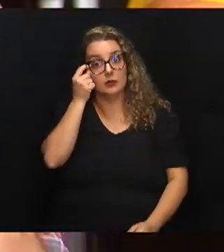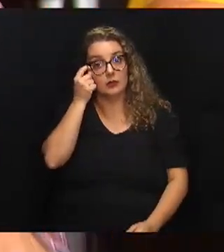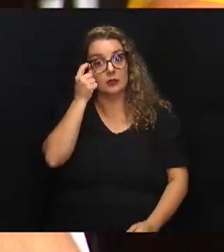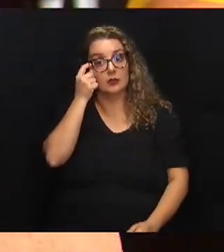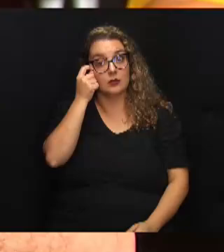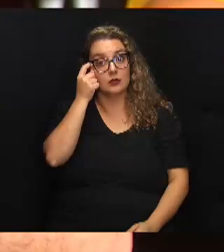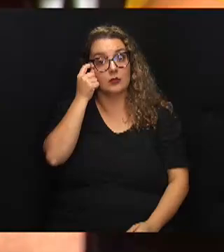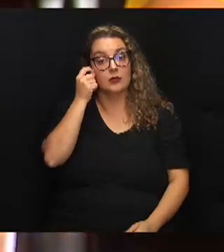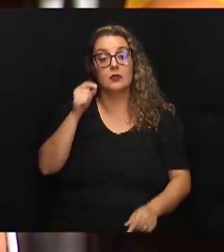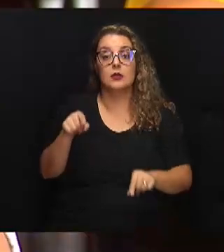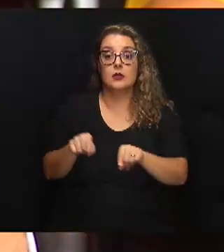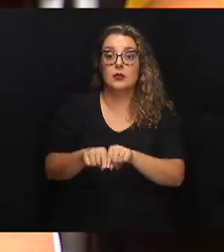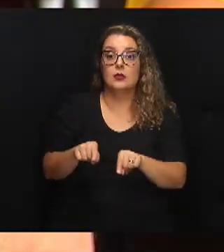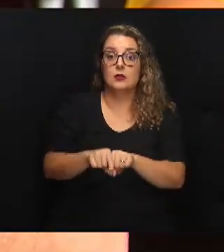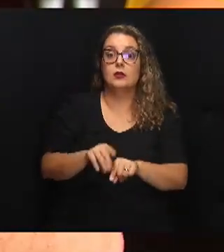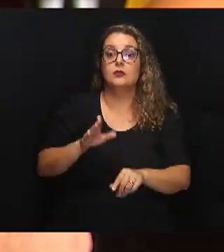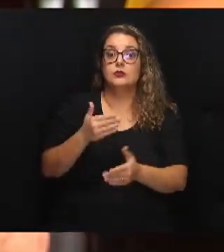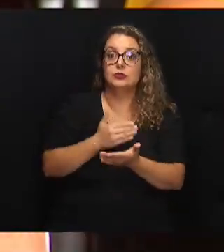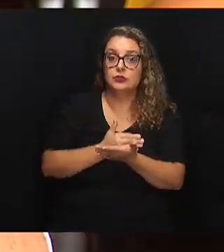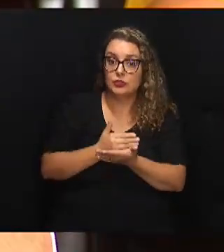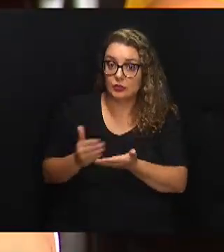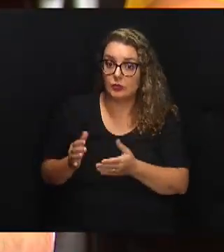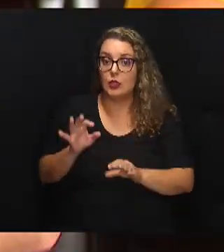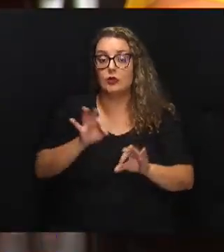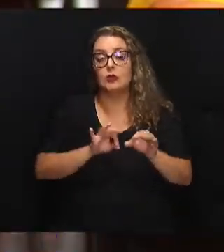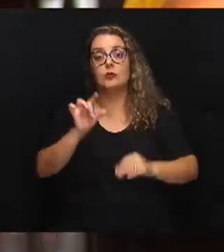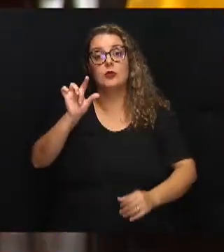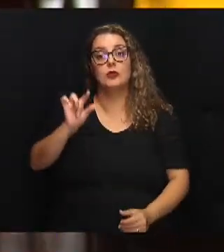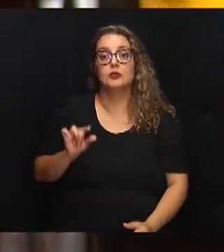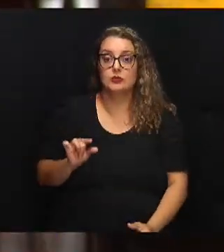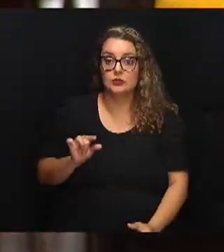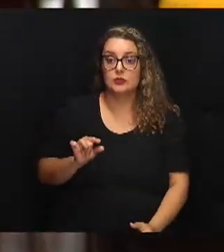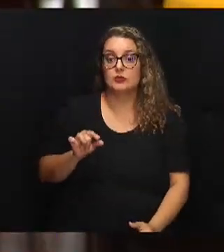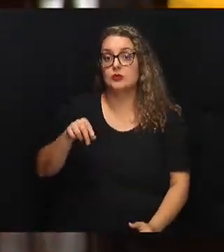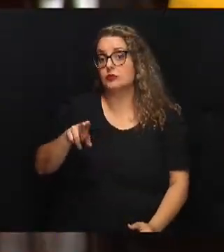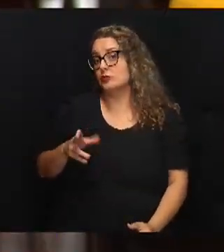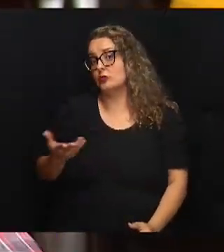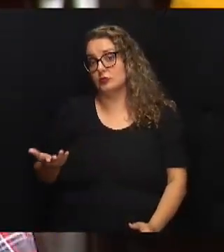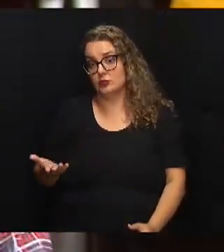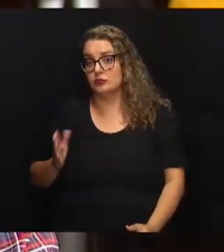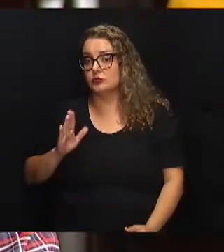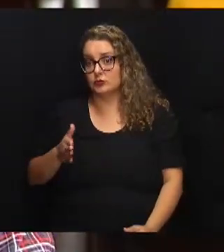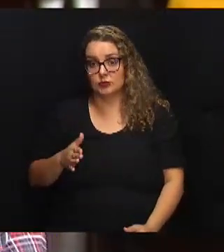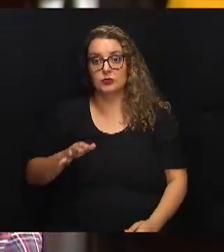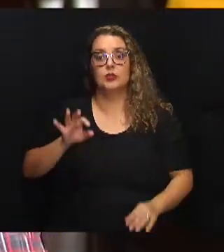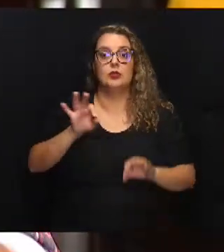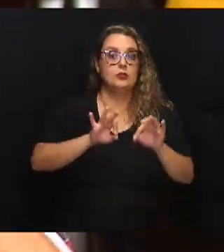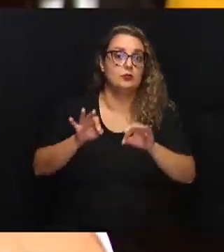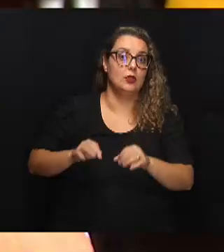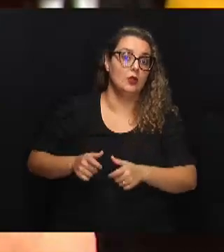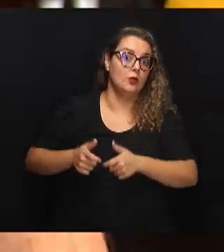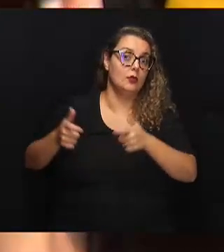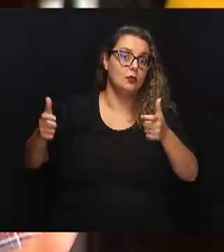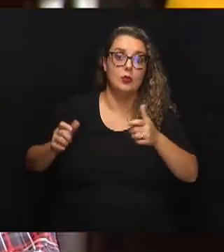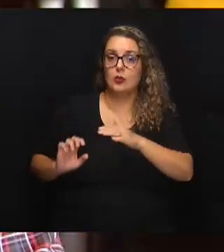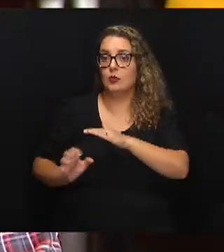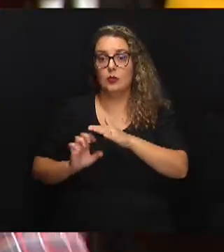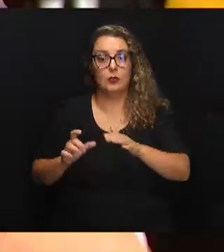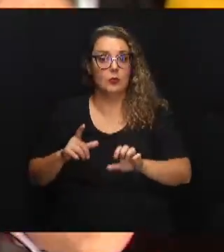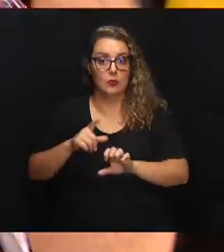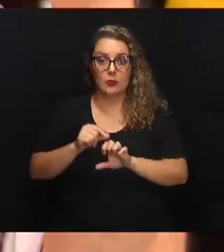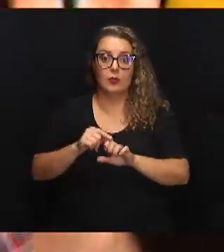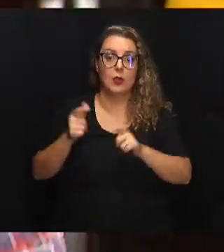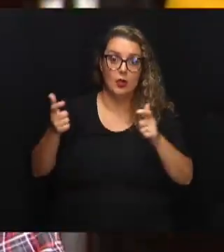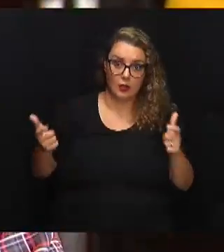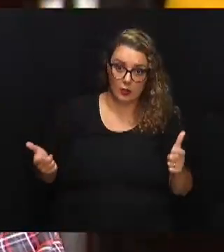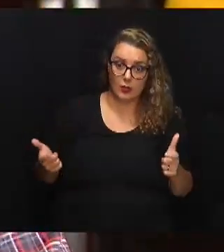bem-vindo, e também aquele que já começou e o projeto é pequeno, ou aquele mesmo que já está com um projeto super grande, uma empresa, um empreendedor